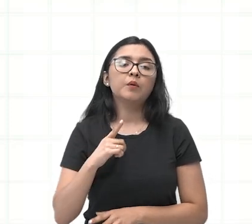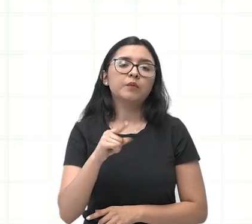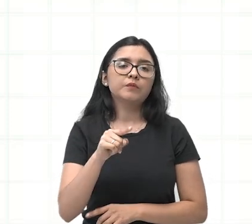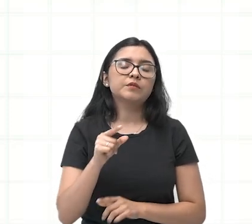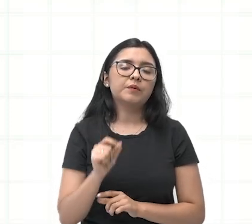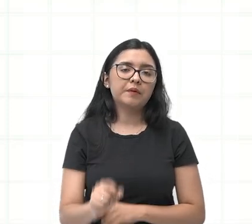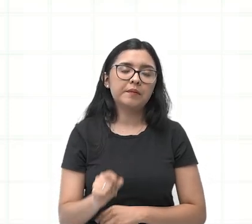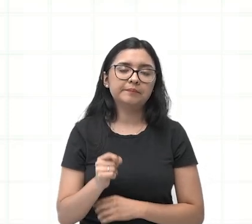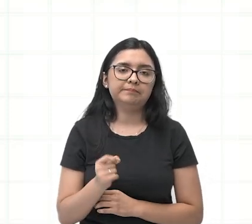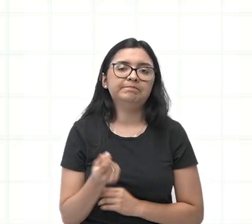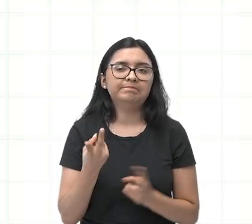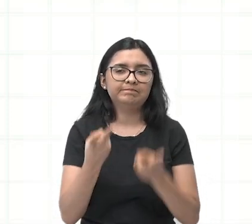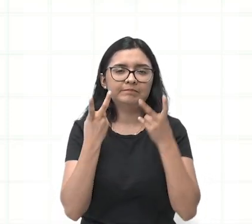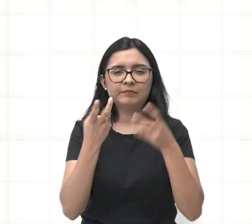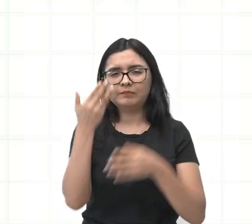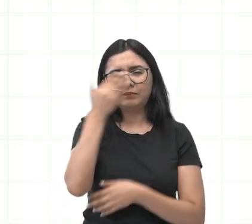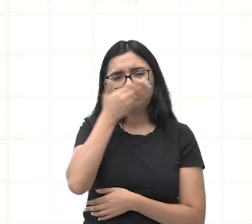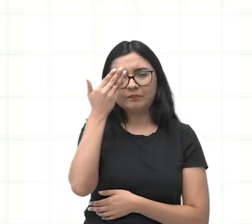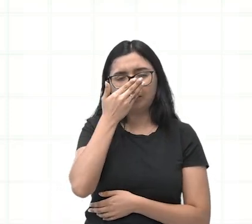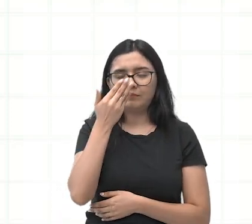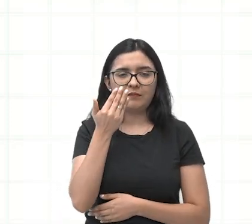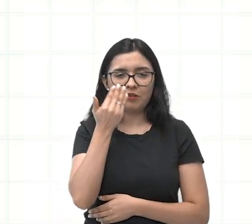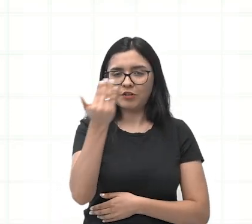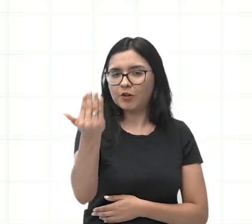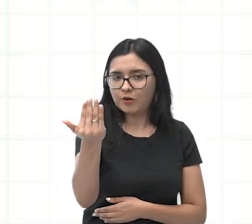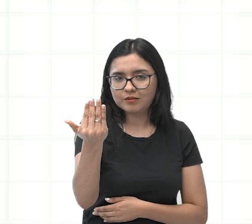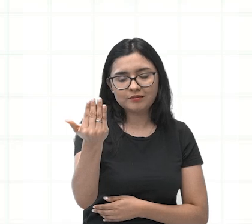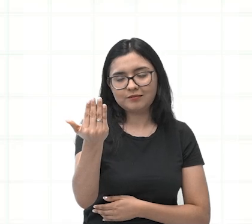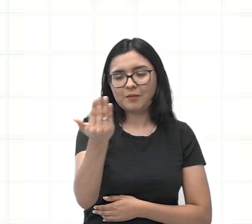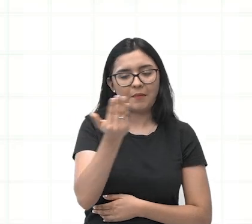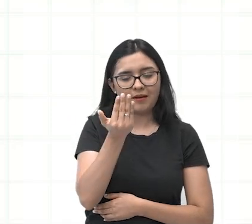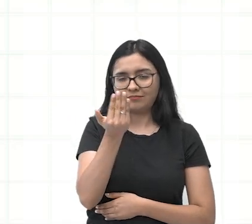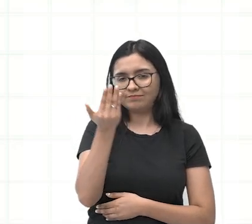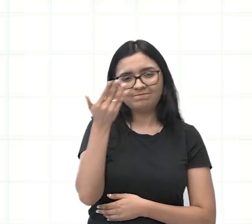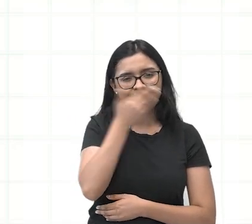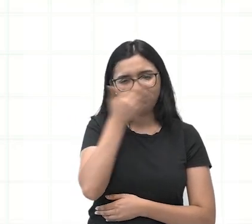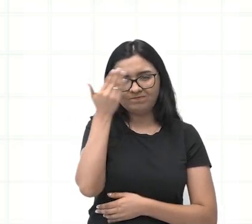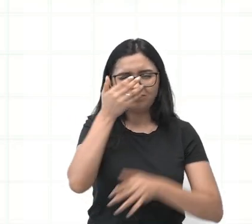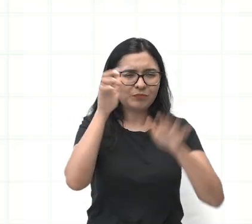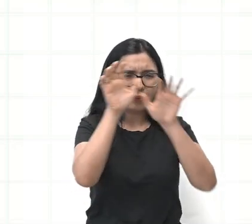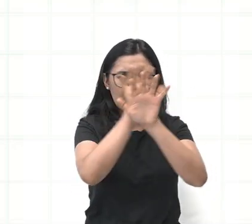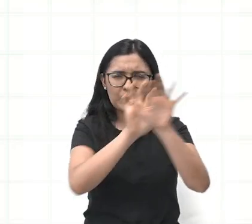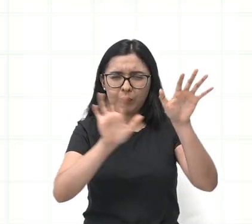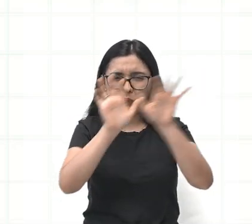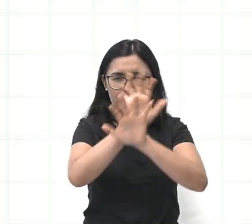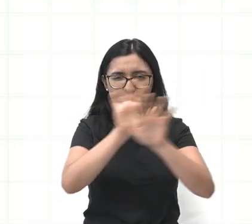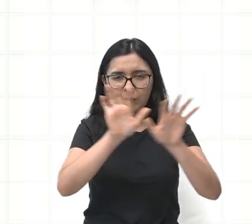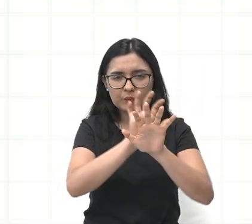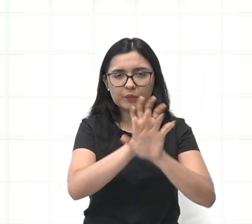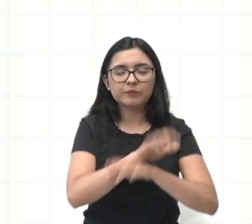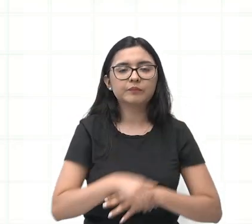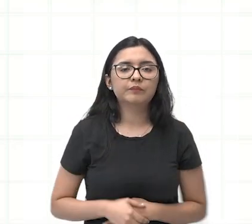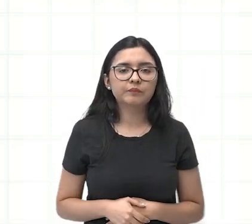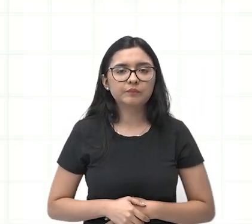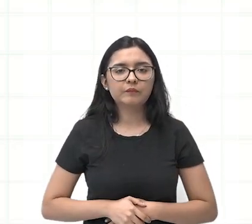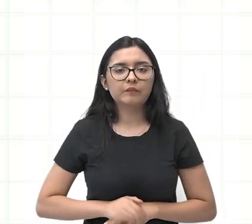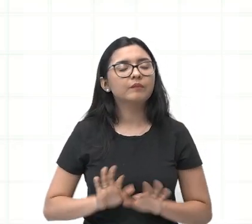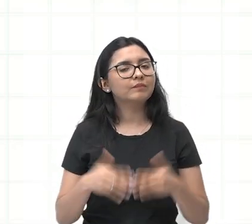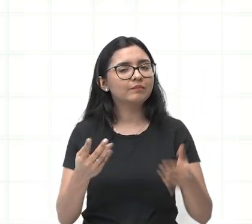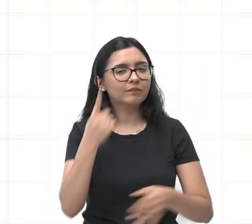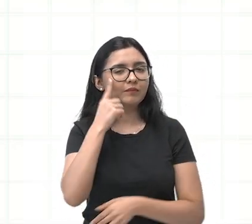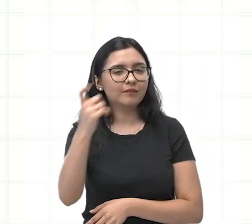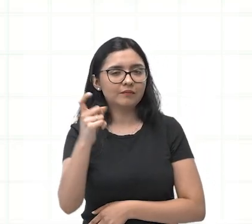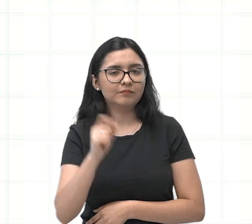você não enxerga nem de longe e nem de perto, né? Vê tudo embaçado. Olha só